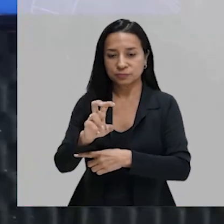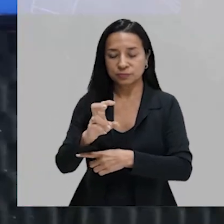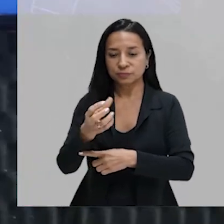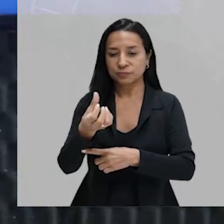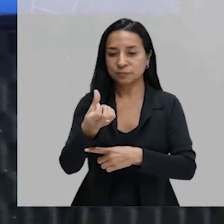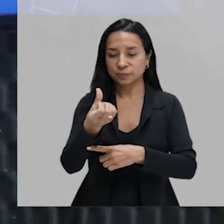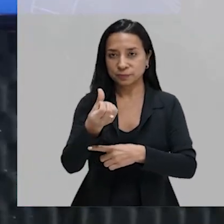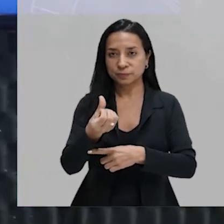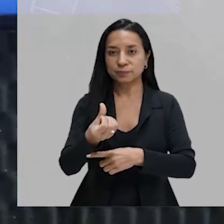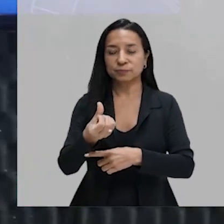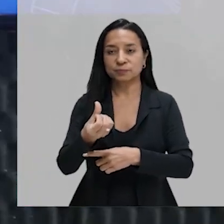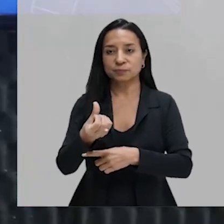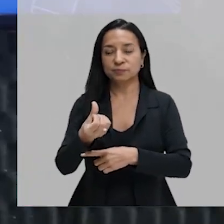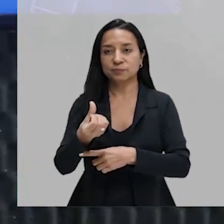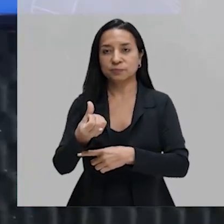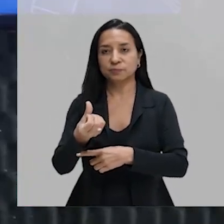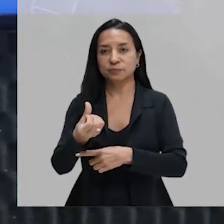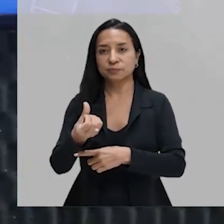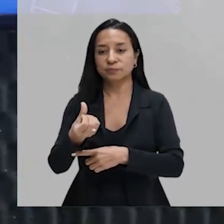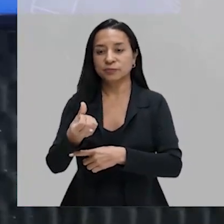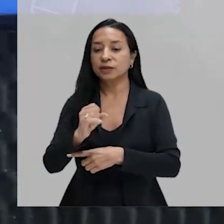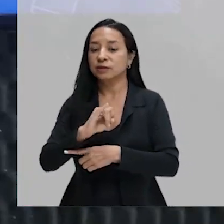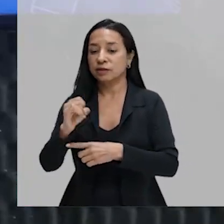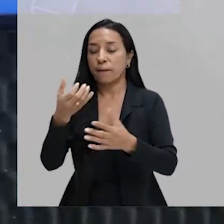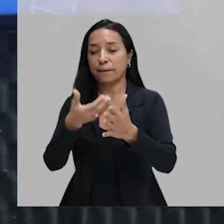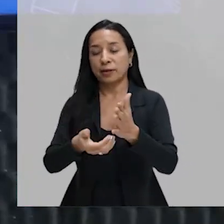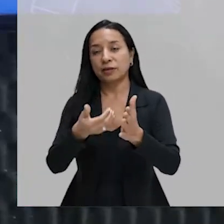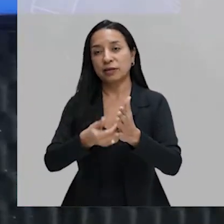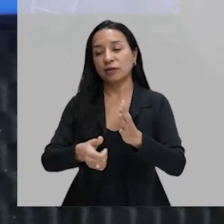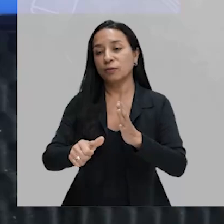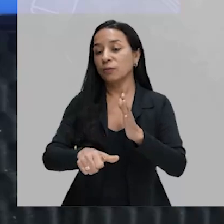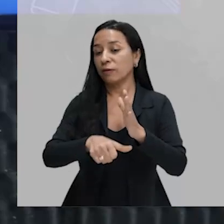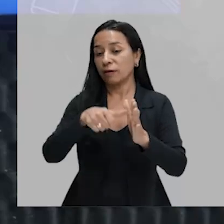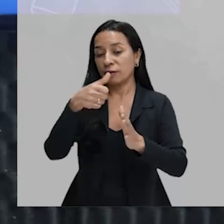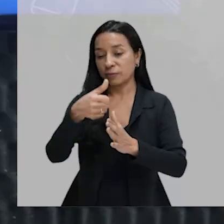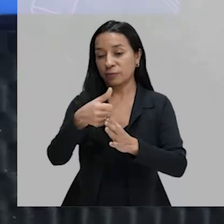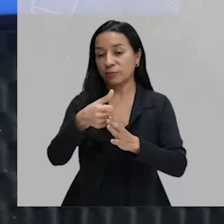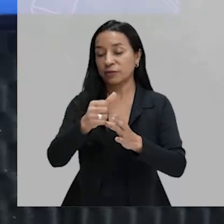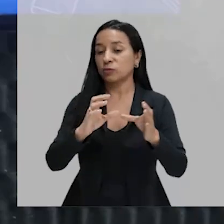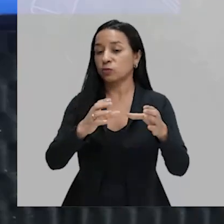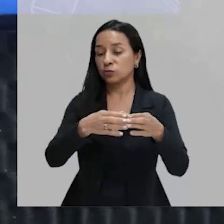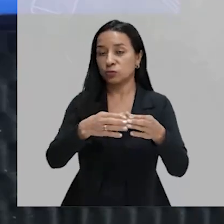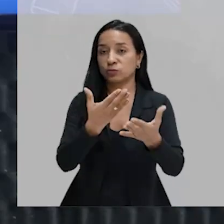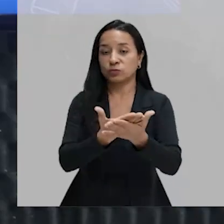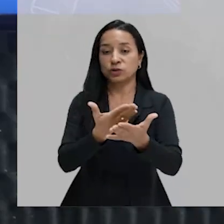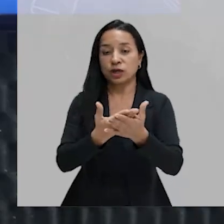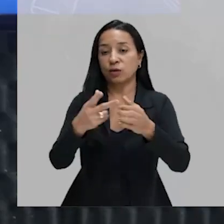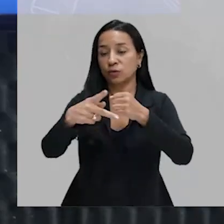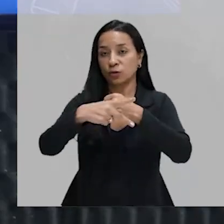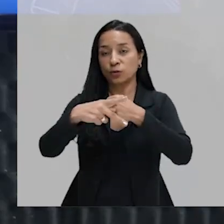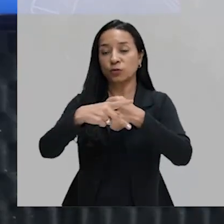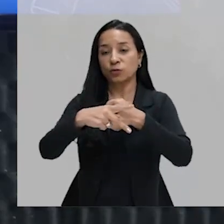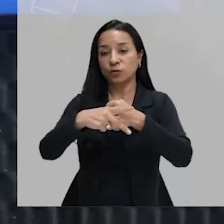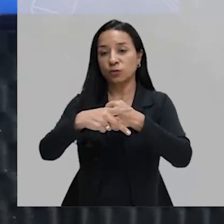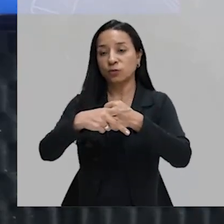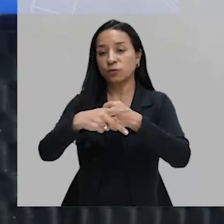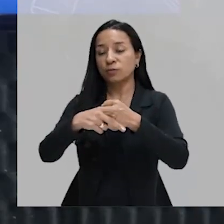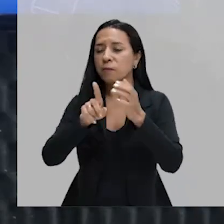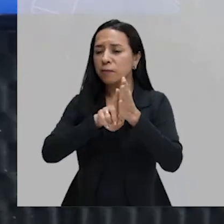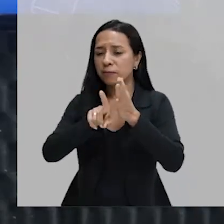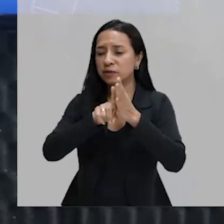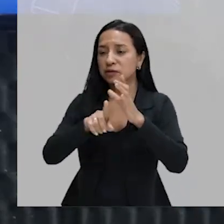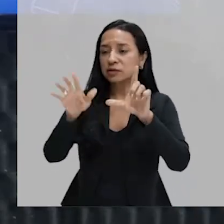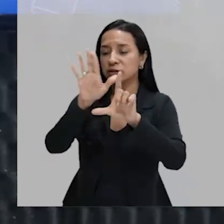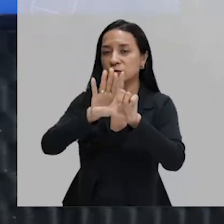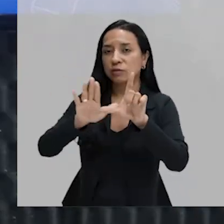os pronomes interrogativos. Se você perdeu a primeira parte da aula sobre pronome, dá uma passadinha lá na plataforma